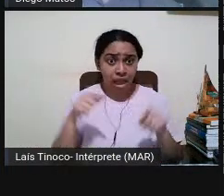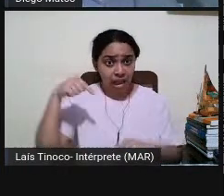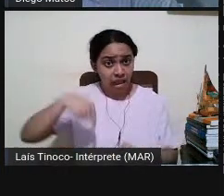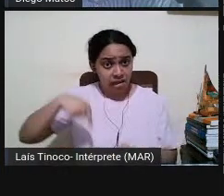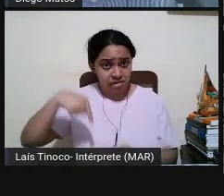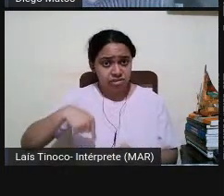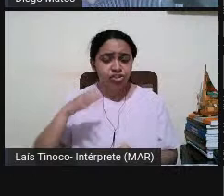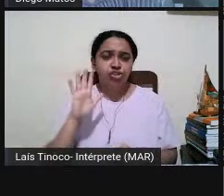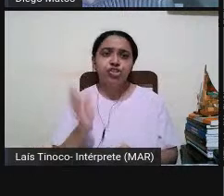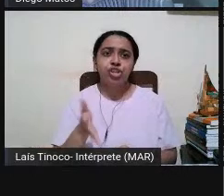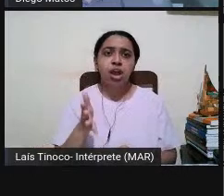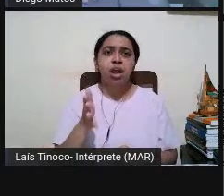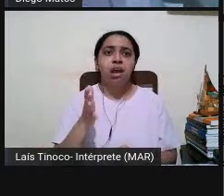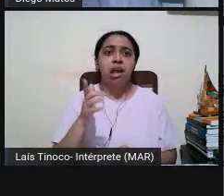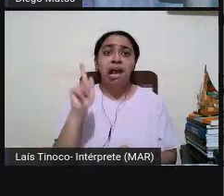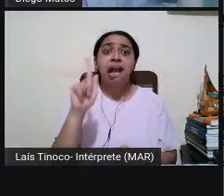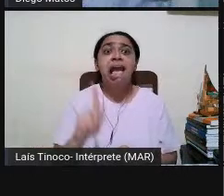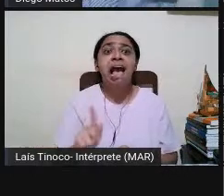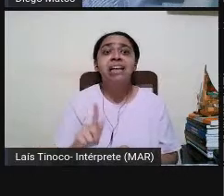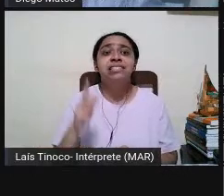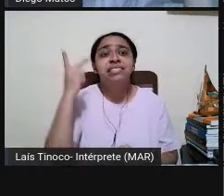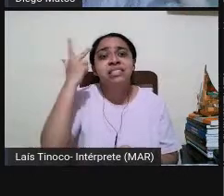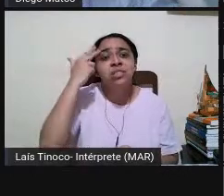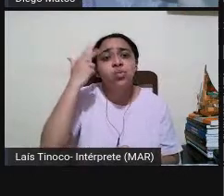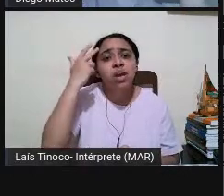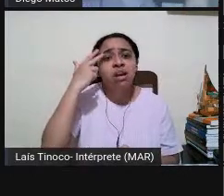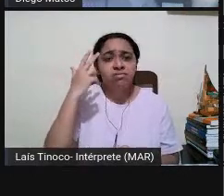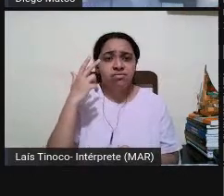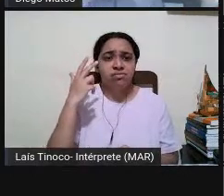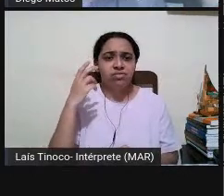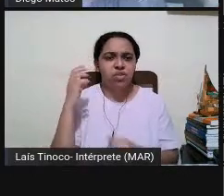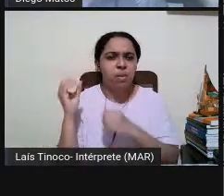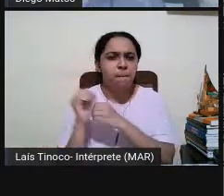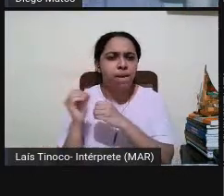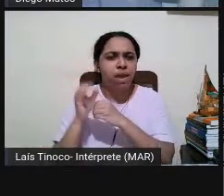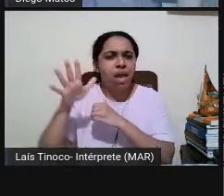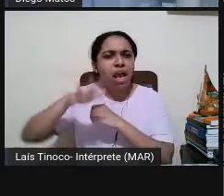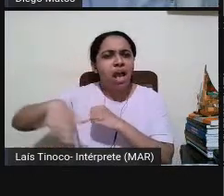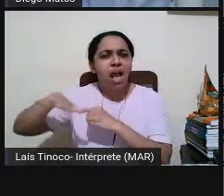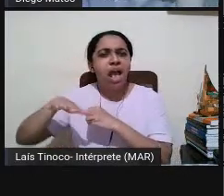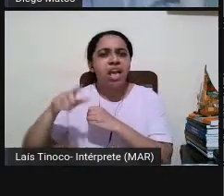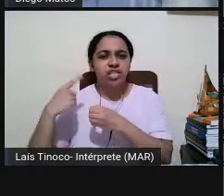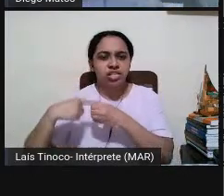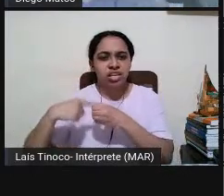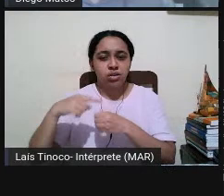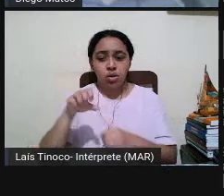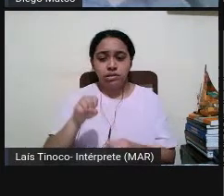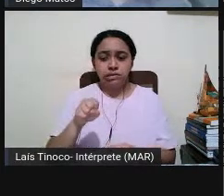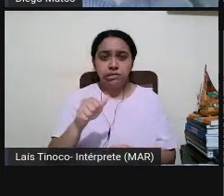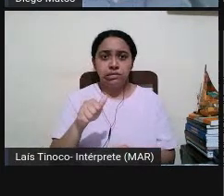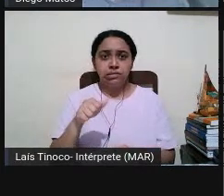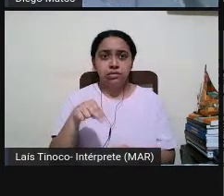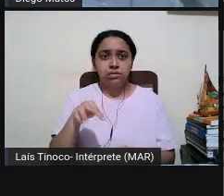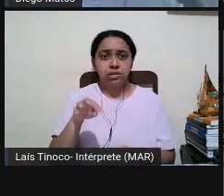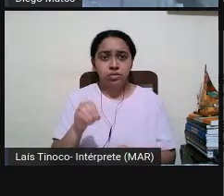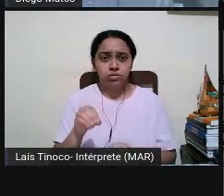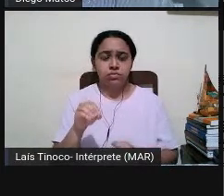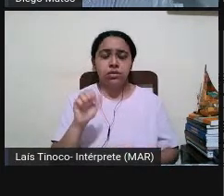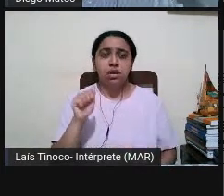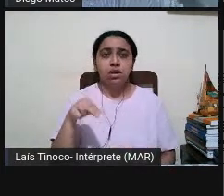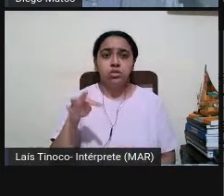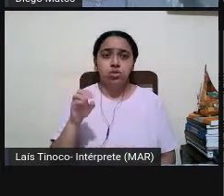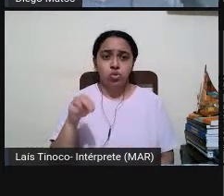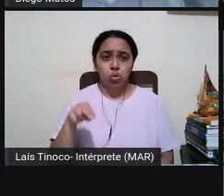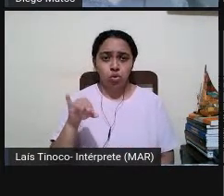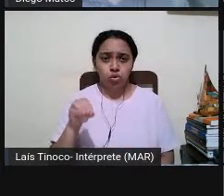por exemplo e extração de gás natural e ao redor da região de Santo Antônio dos Lopes para quem conhece tem uma empresa que ela extrai e